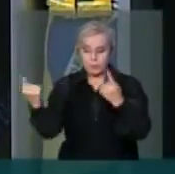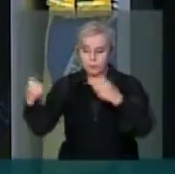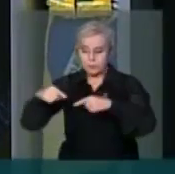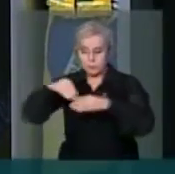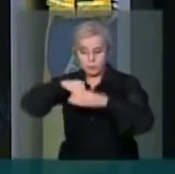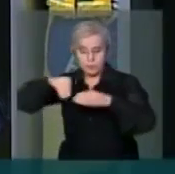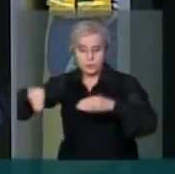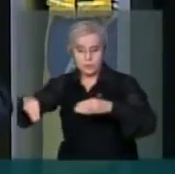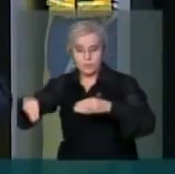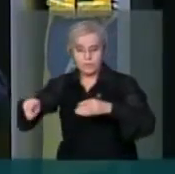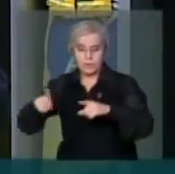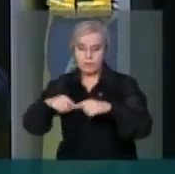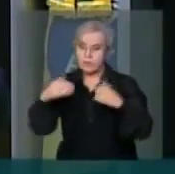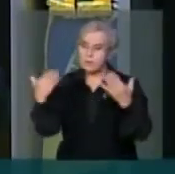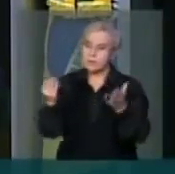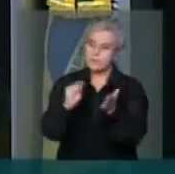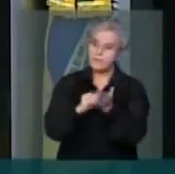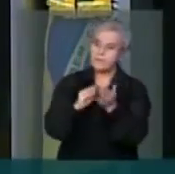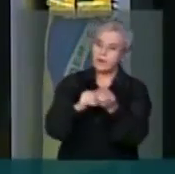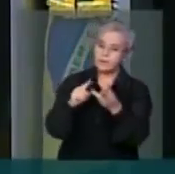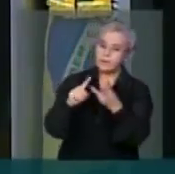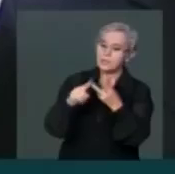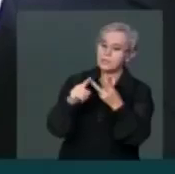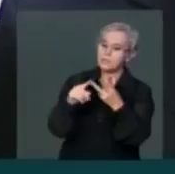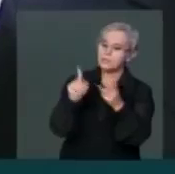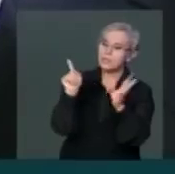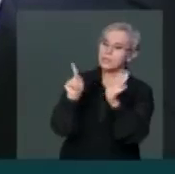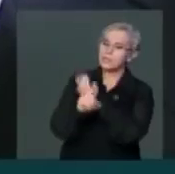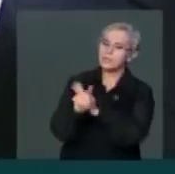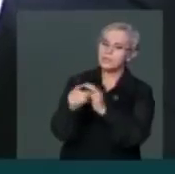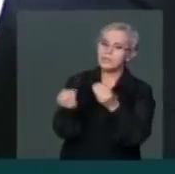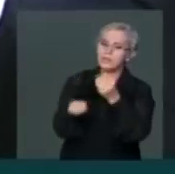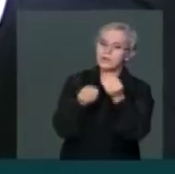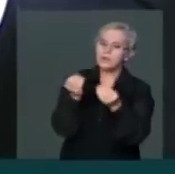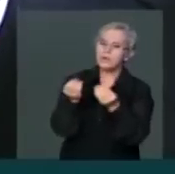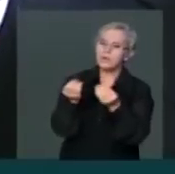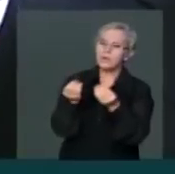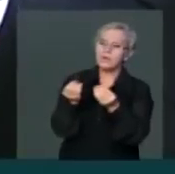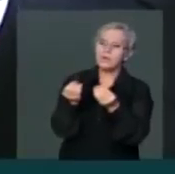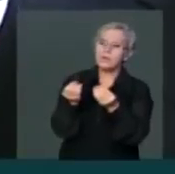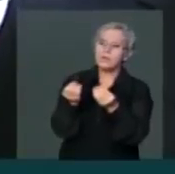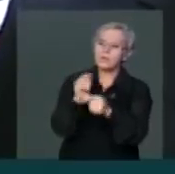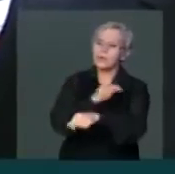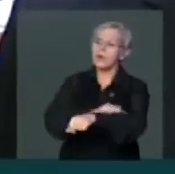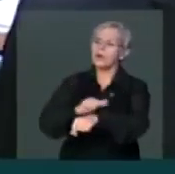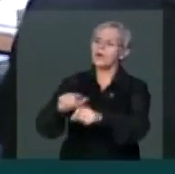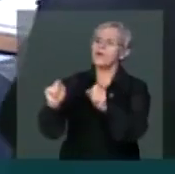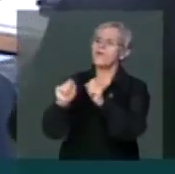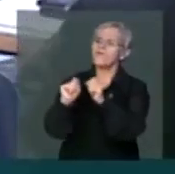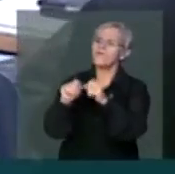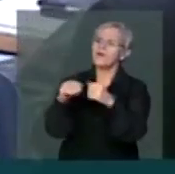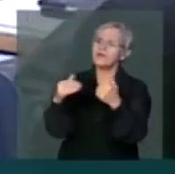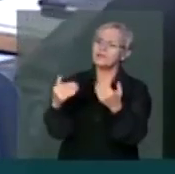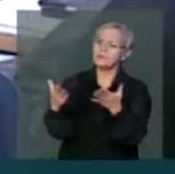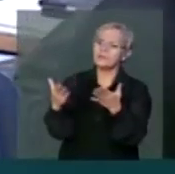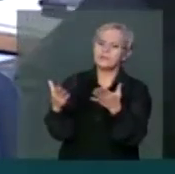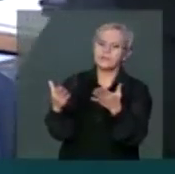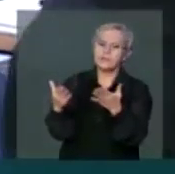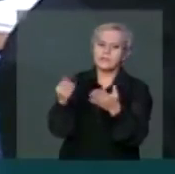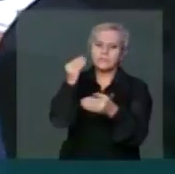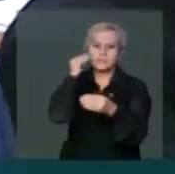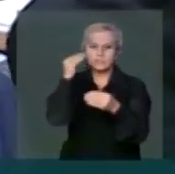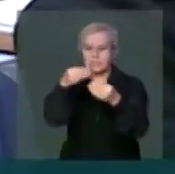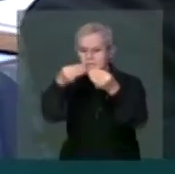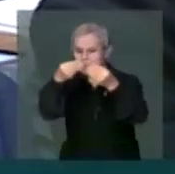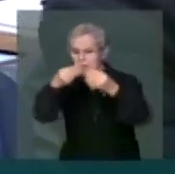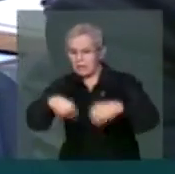ministro, falta a terceira pergunta. Quais condutas materializariam tais atos de enfraquecer o